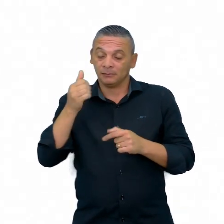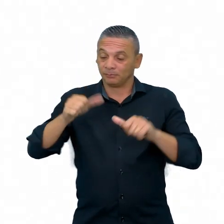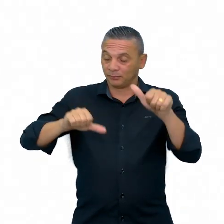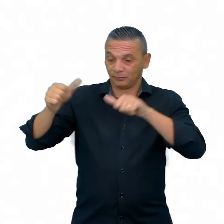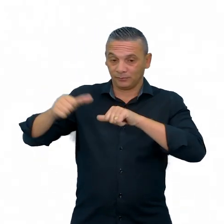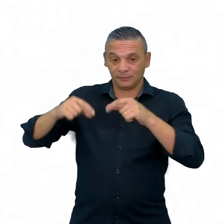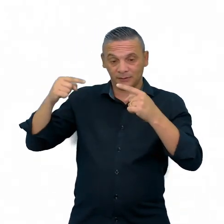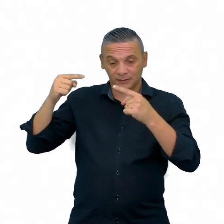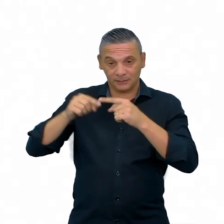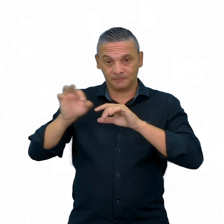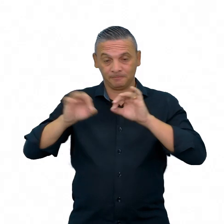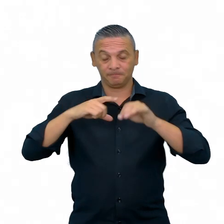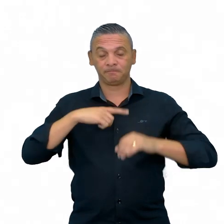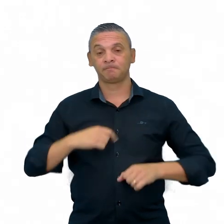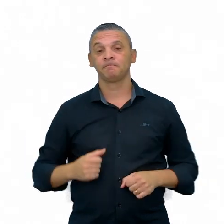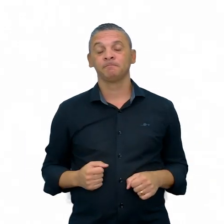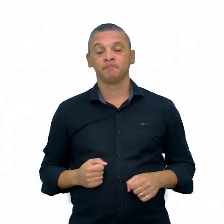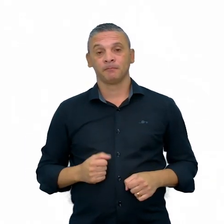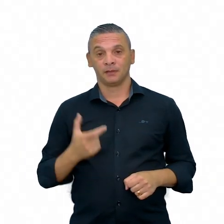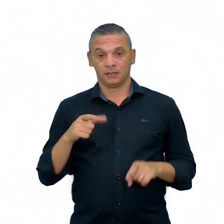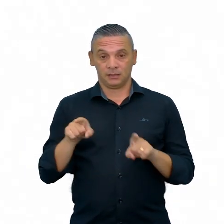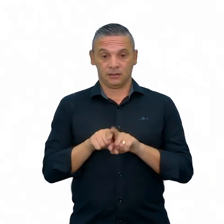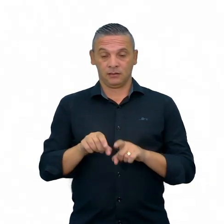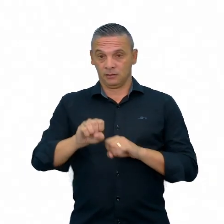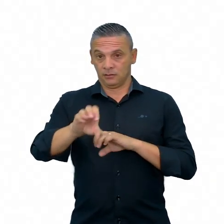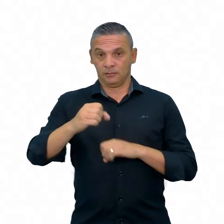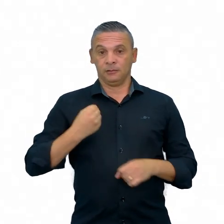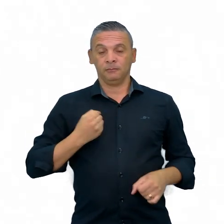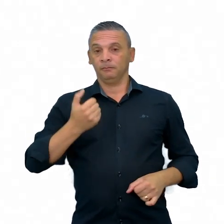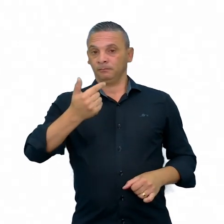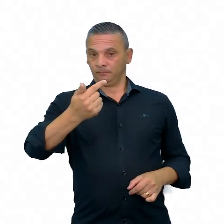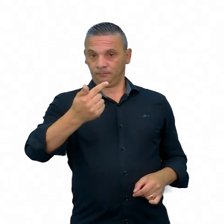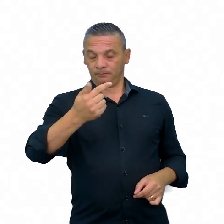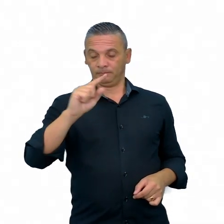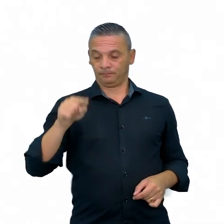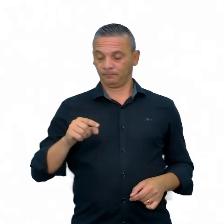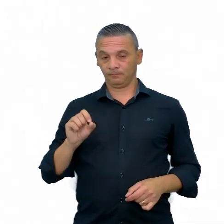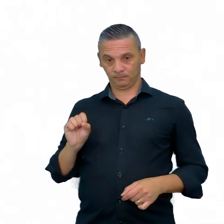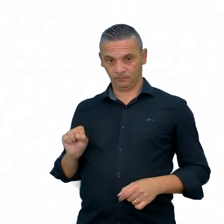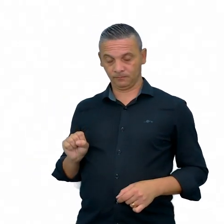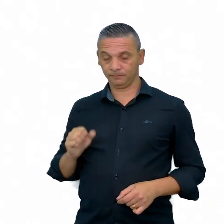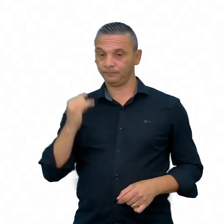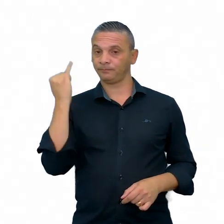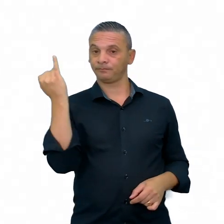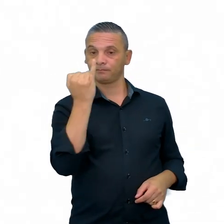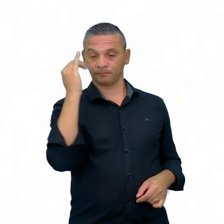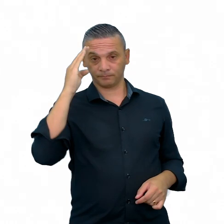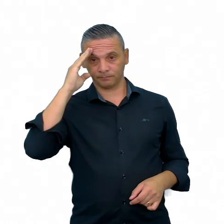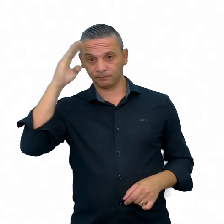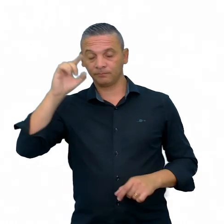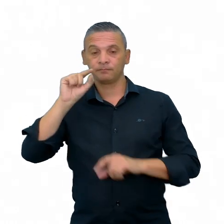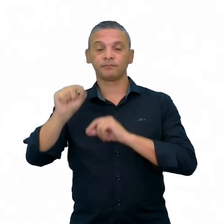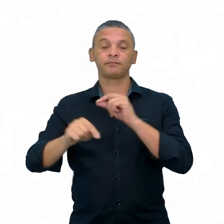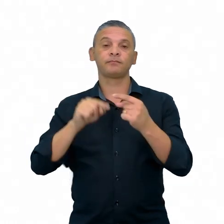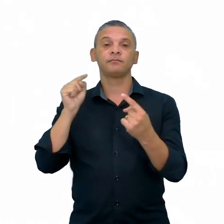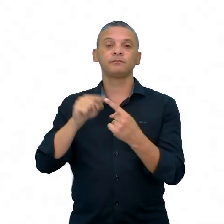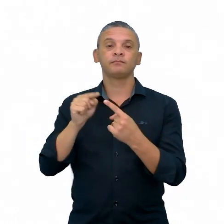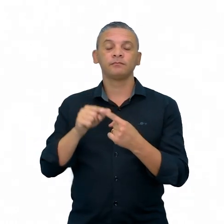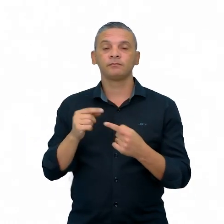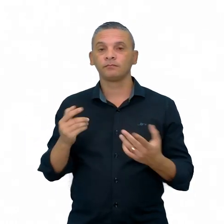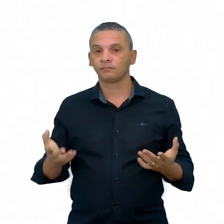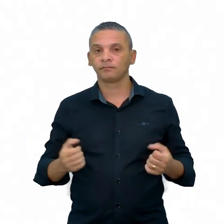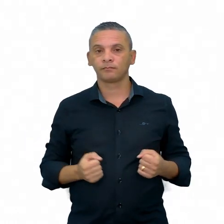existe entre essas duas grandezas. Na aula 7 e 8, a propriedade fundamental da proporção é trazer